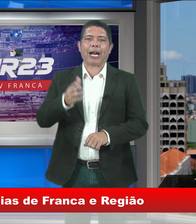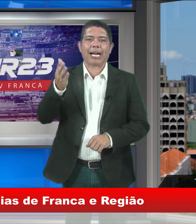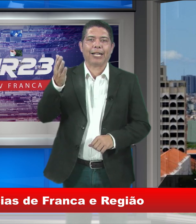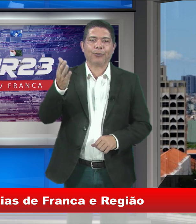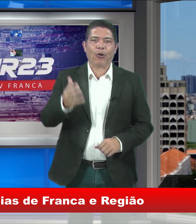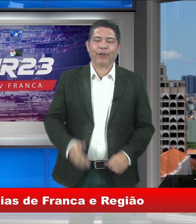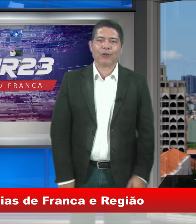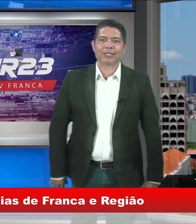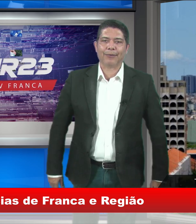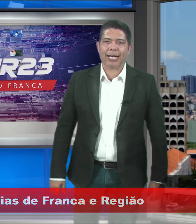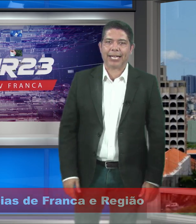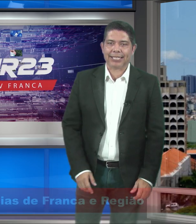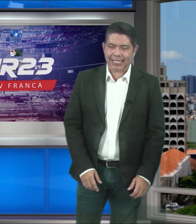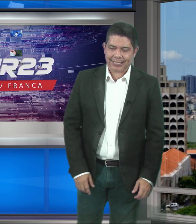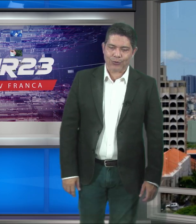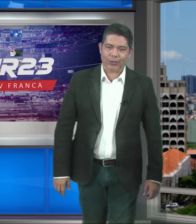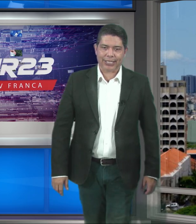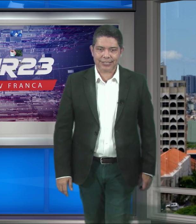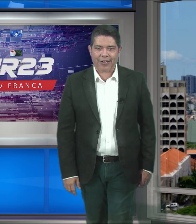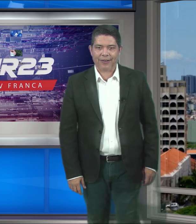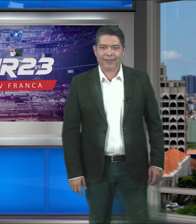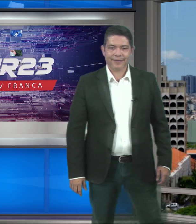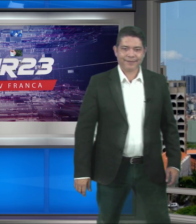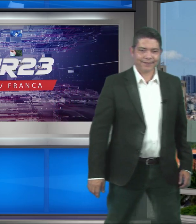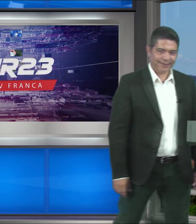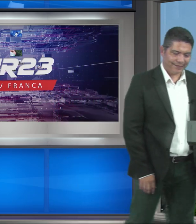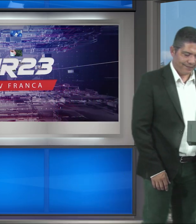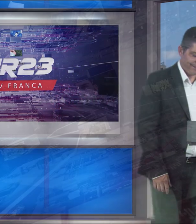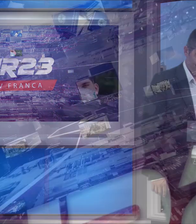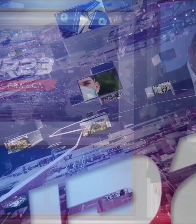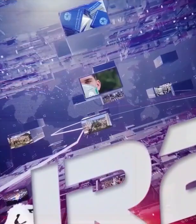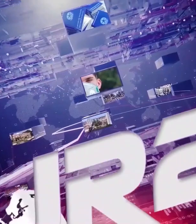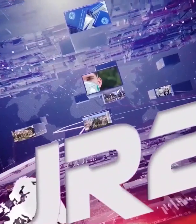encontro marcado. Bom final de semana. Até segunda. Tchau.